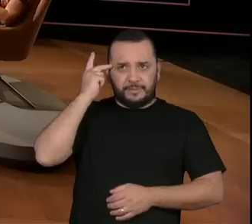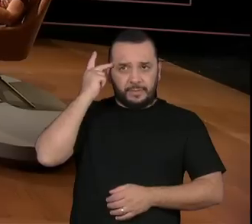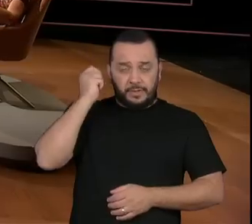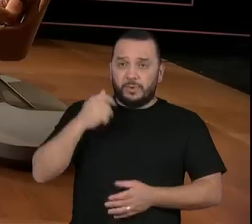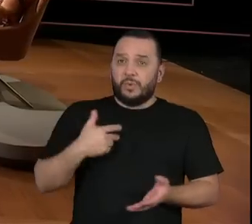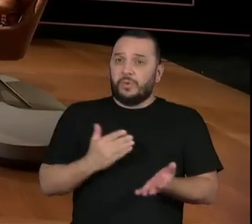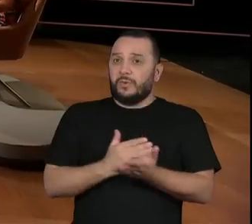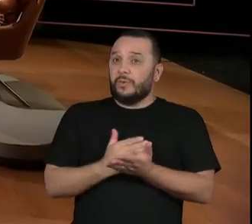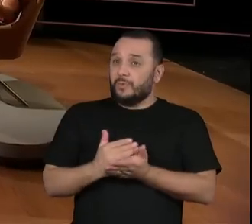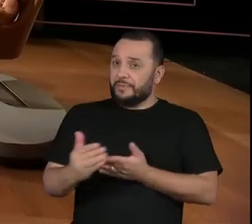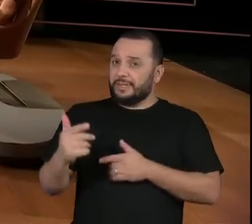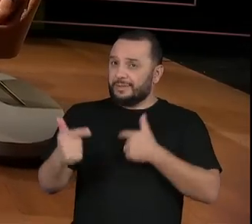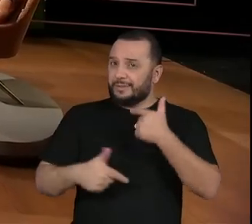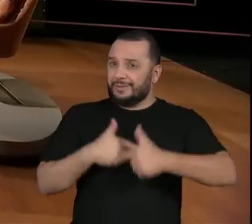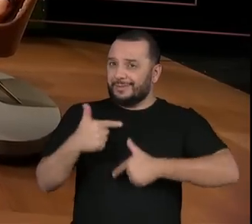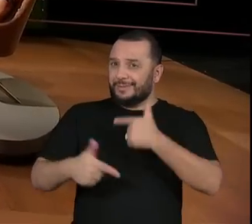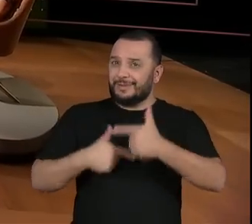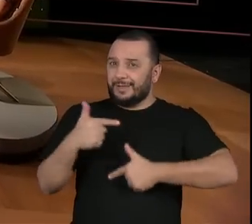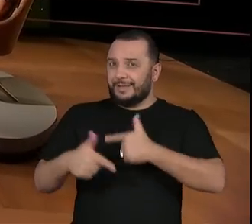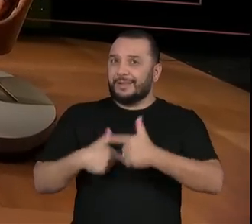comecei a trabalhar